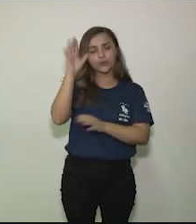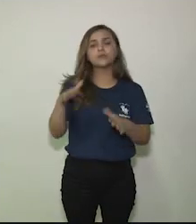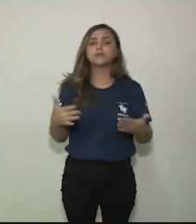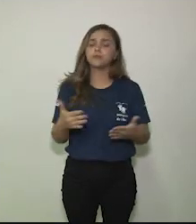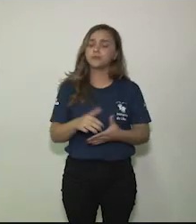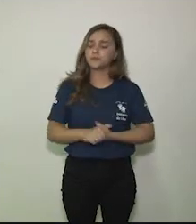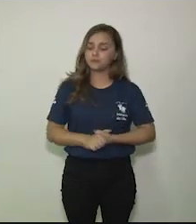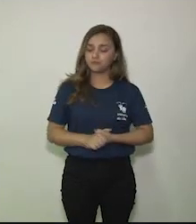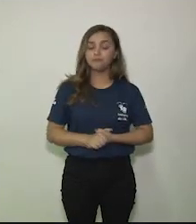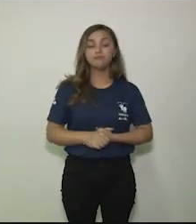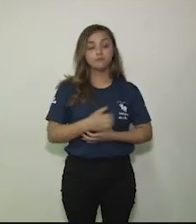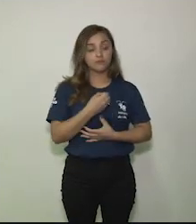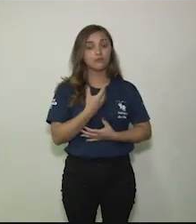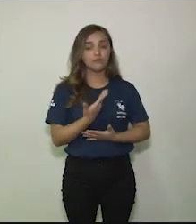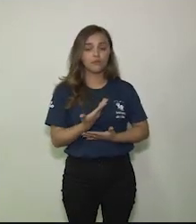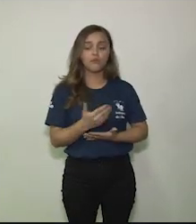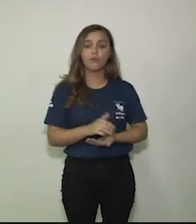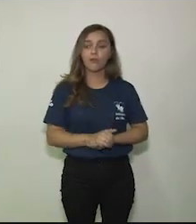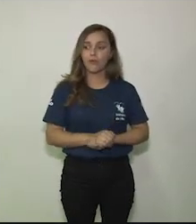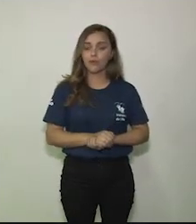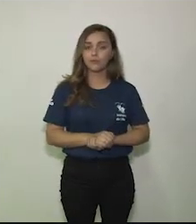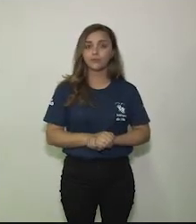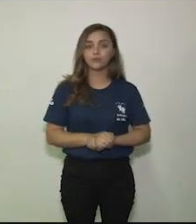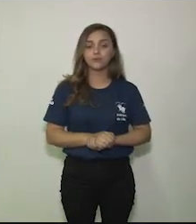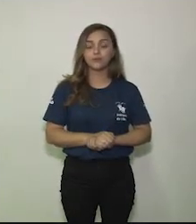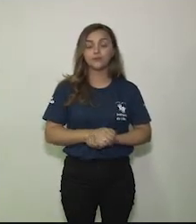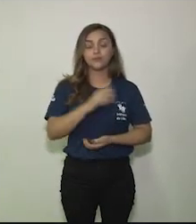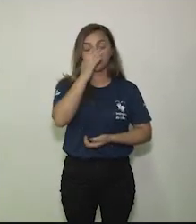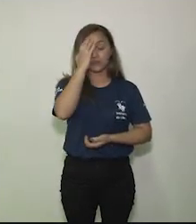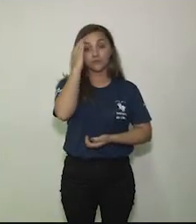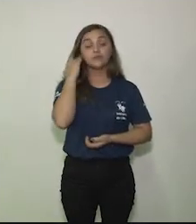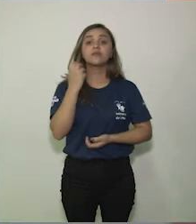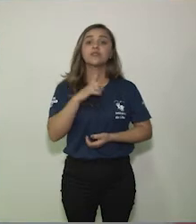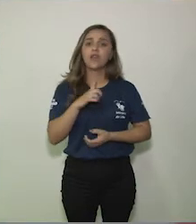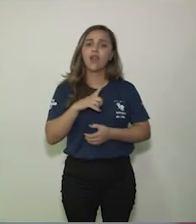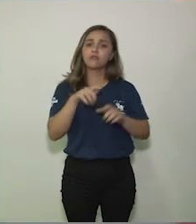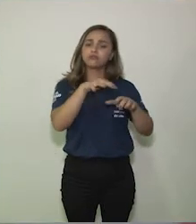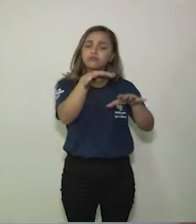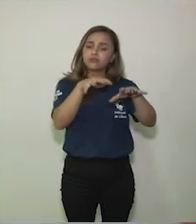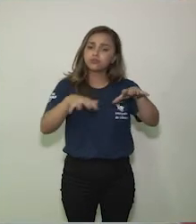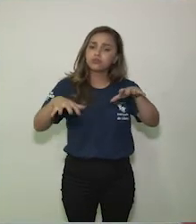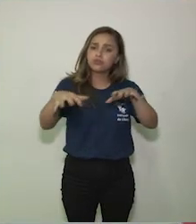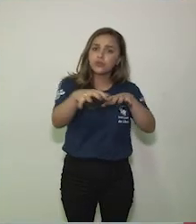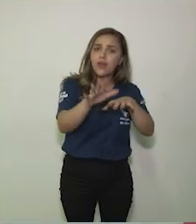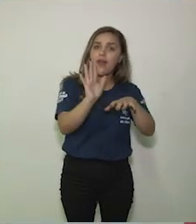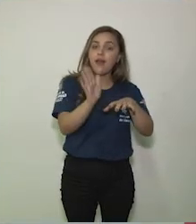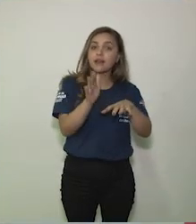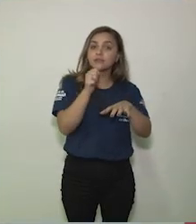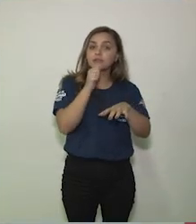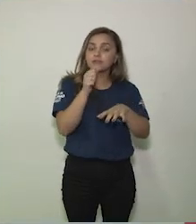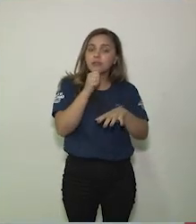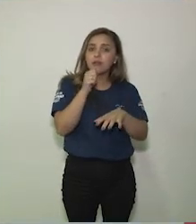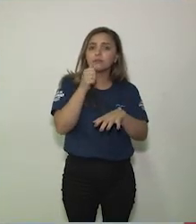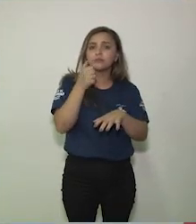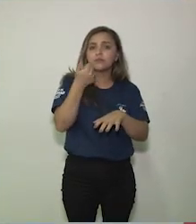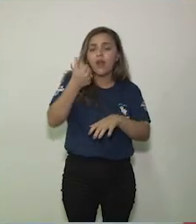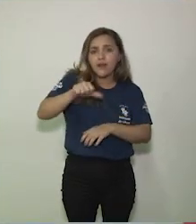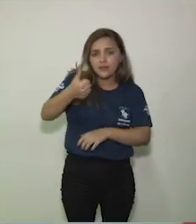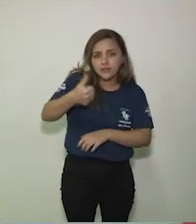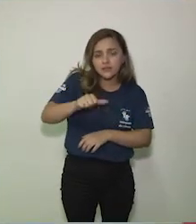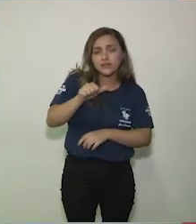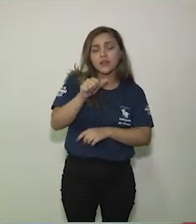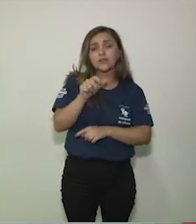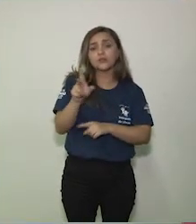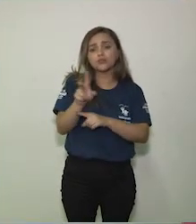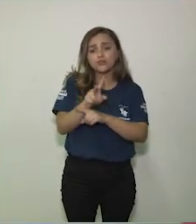Bom, é importante lembrar, em primeiro lugar, que ainda não foi definida pela Vigilância Sanitária, portanto, a